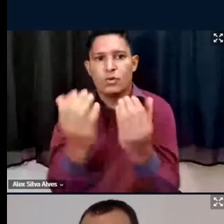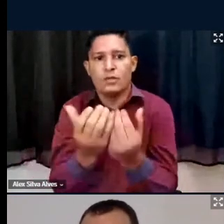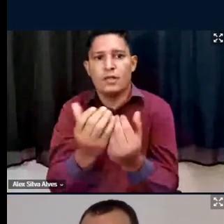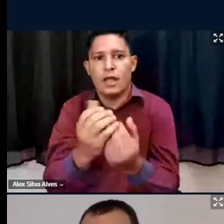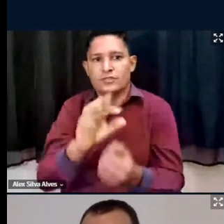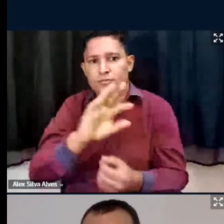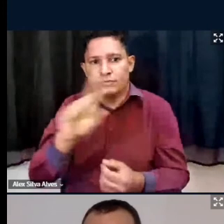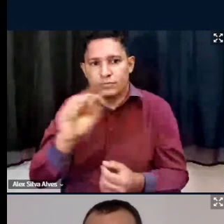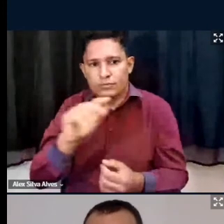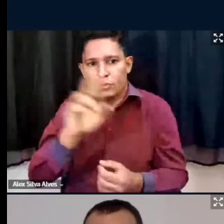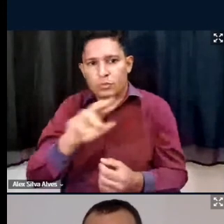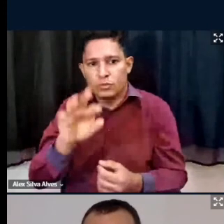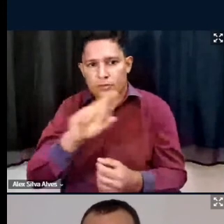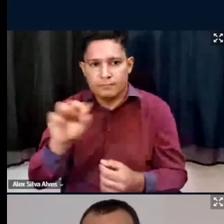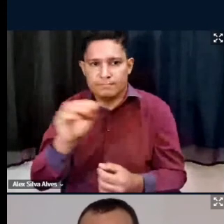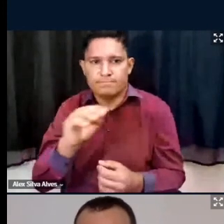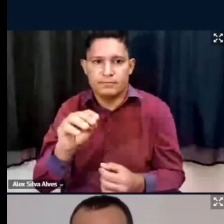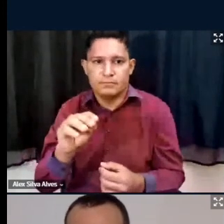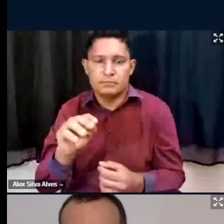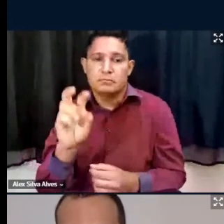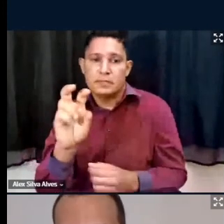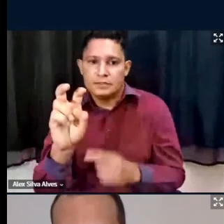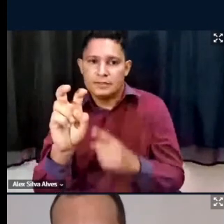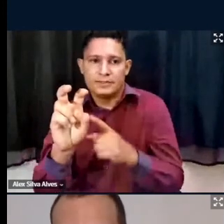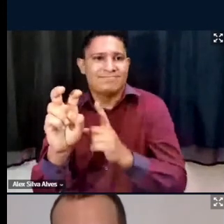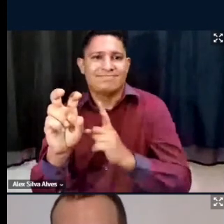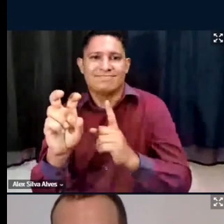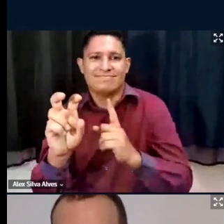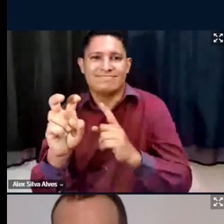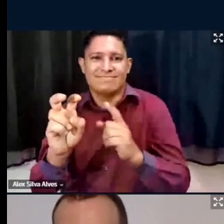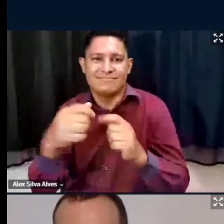Aí, da questão da área.